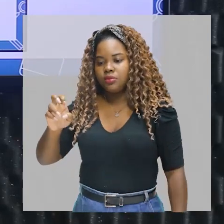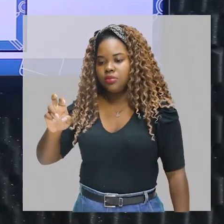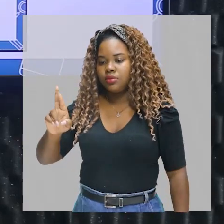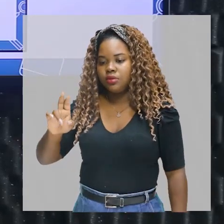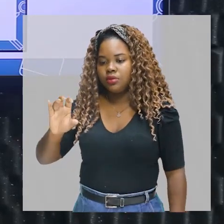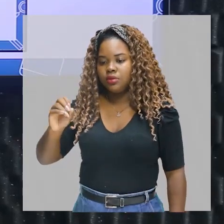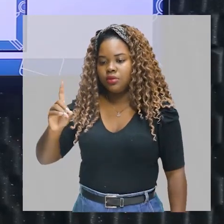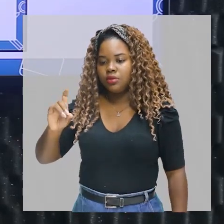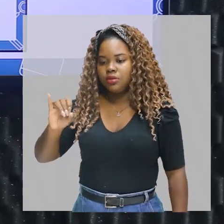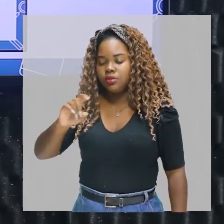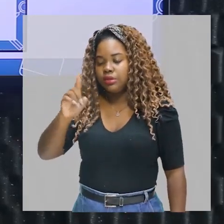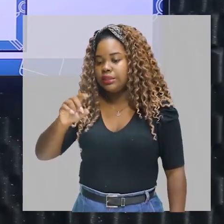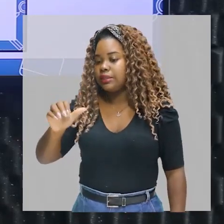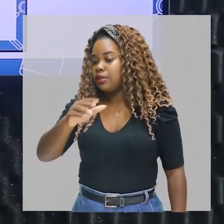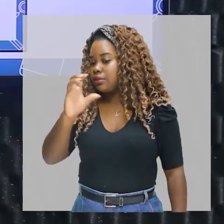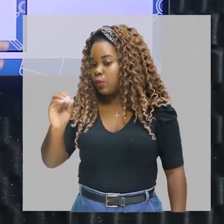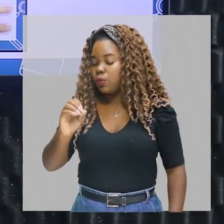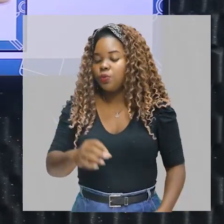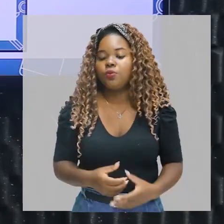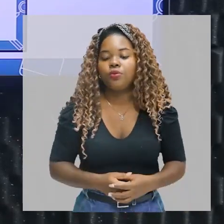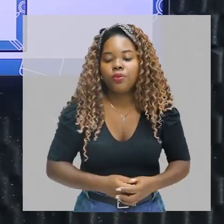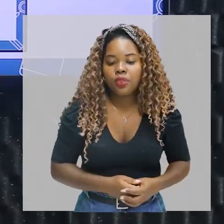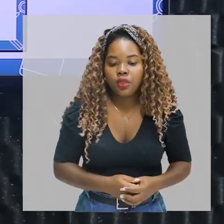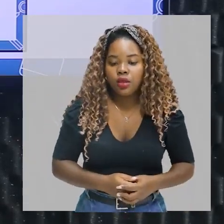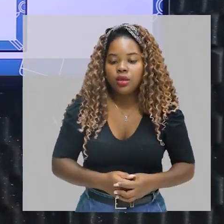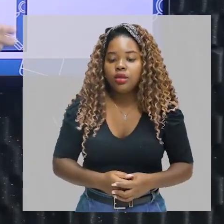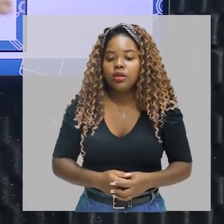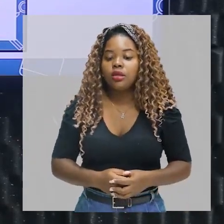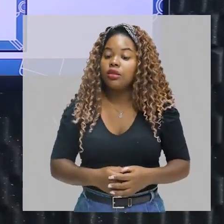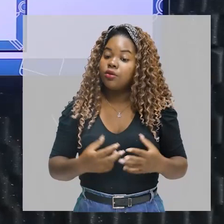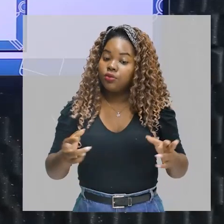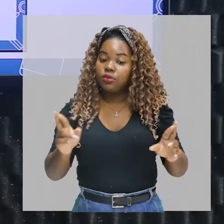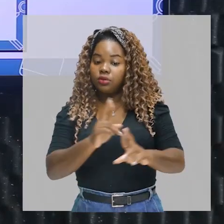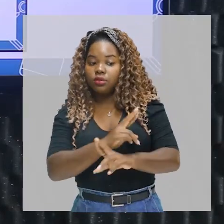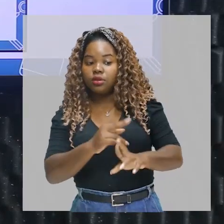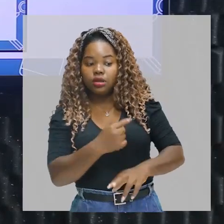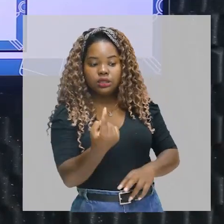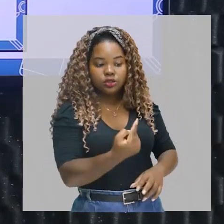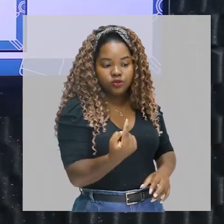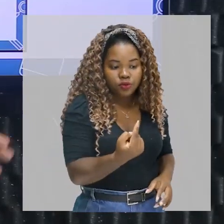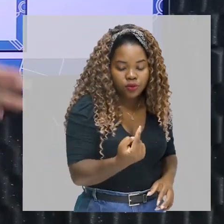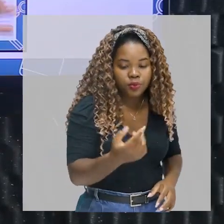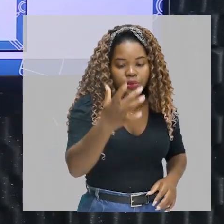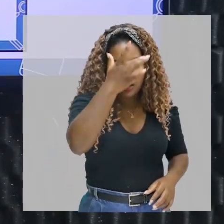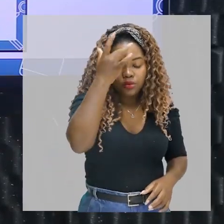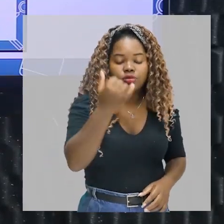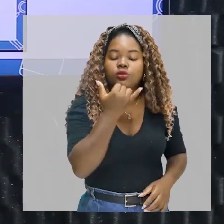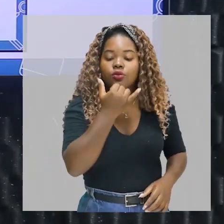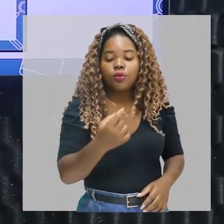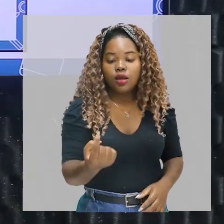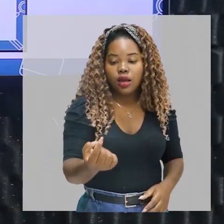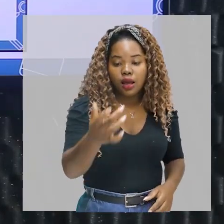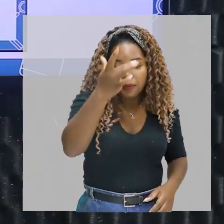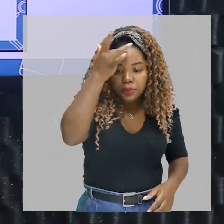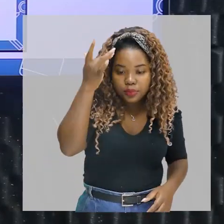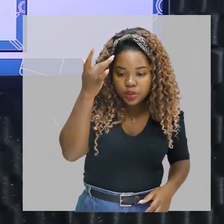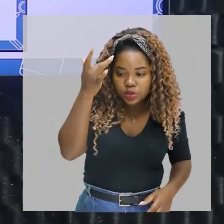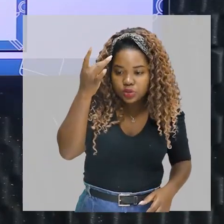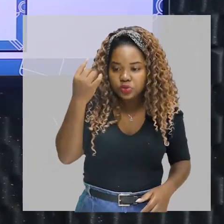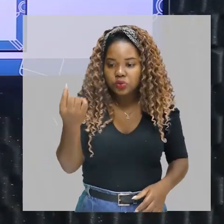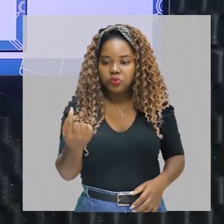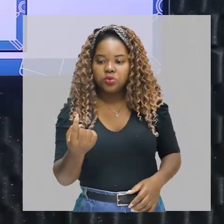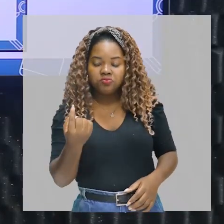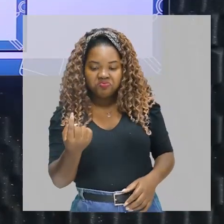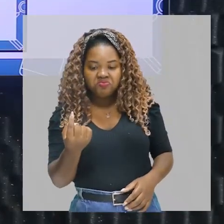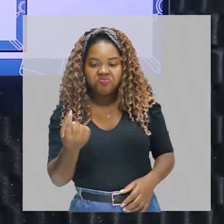Então, isso eu devo levar em consideração a individualidade biológica, a aptidão, o rendimento que aquele